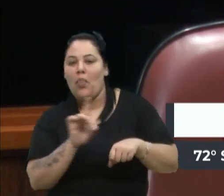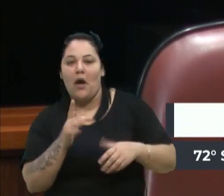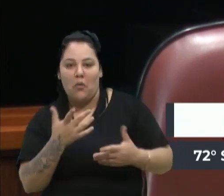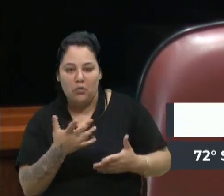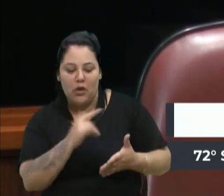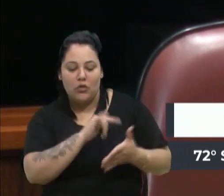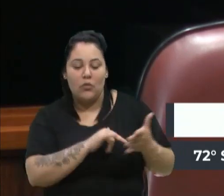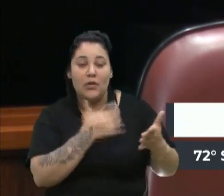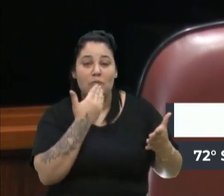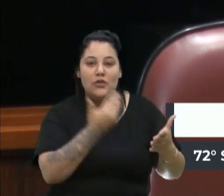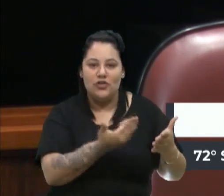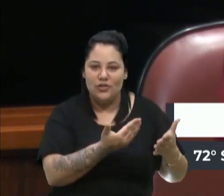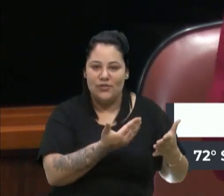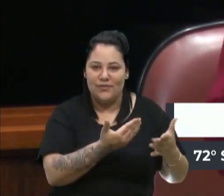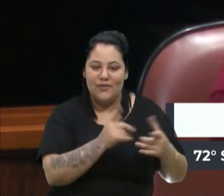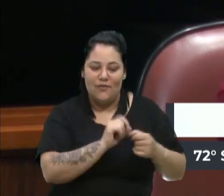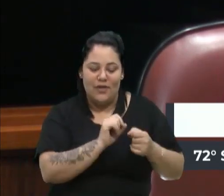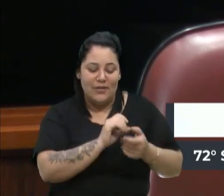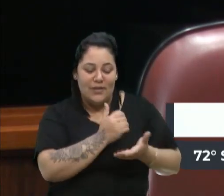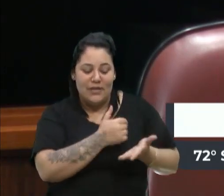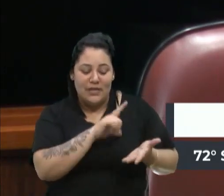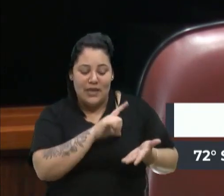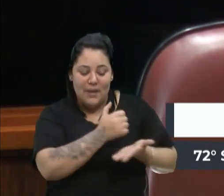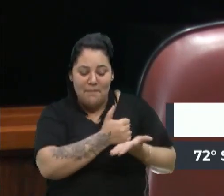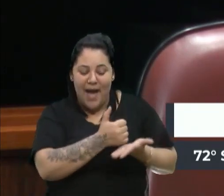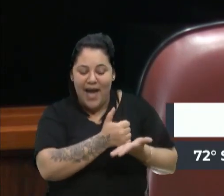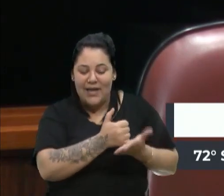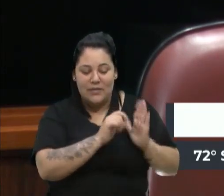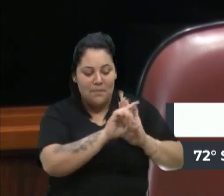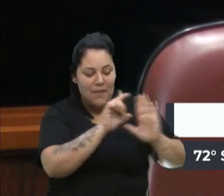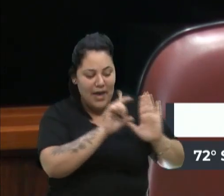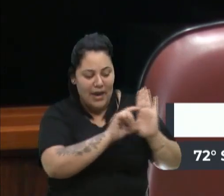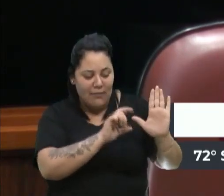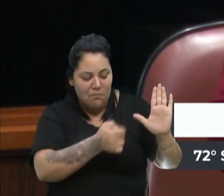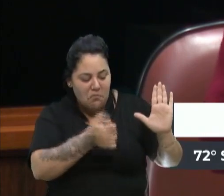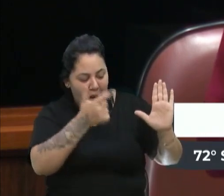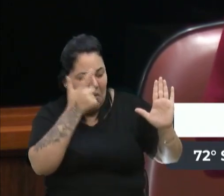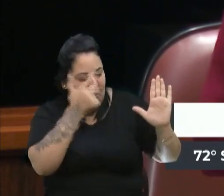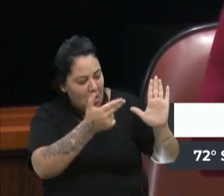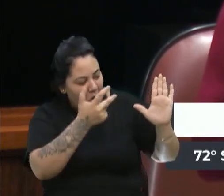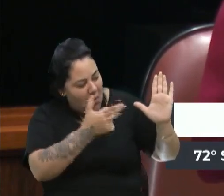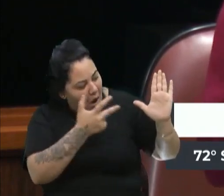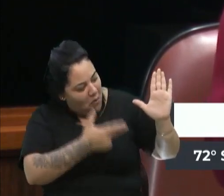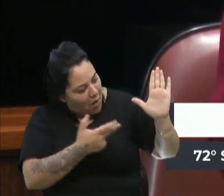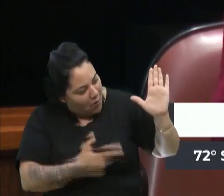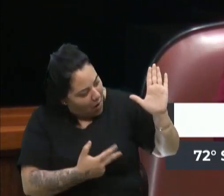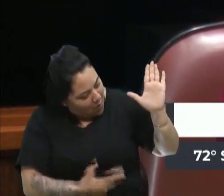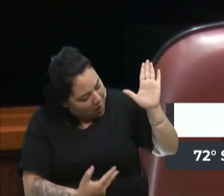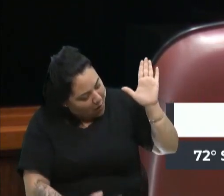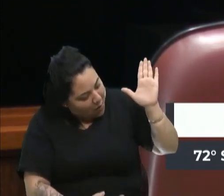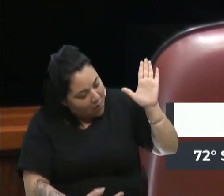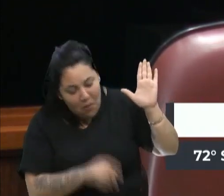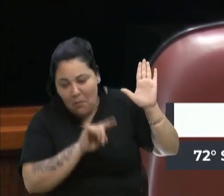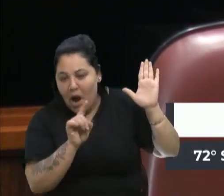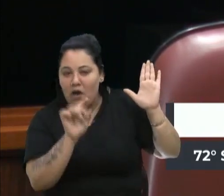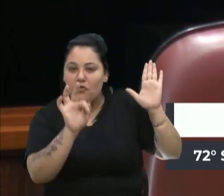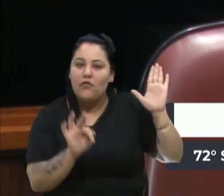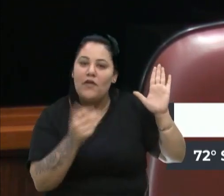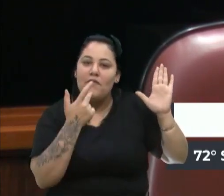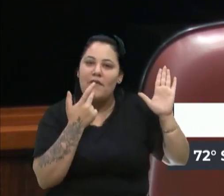com base nesse. Tem parágrafos praticamente iguais, só no fim diz